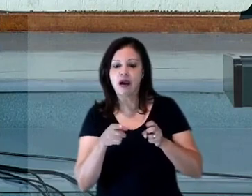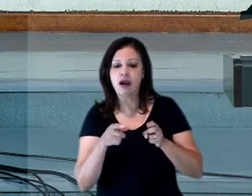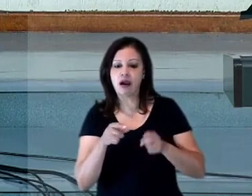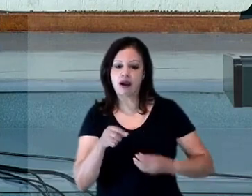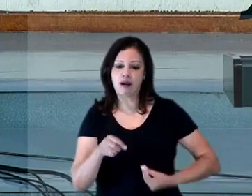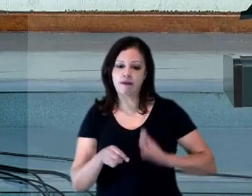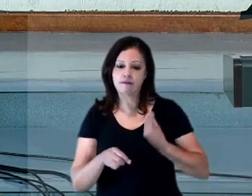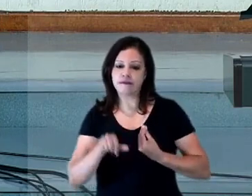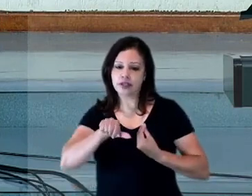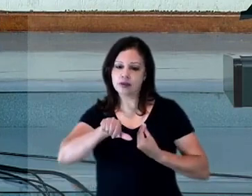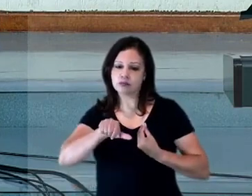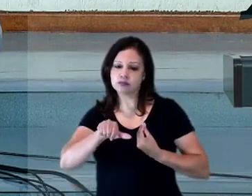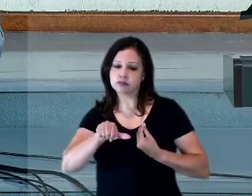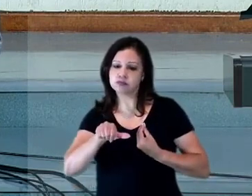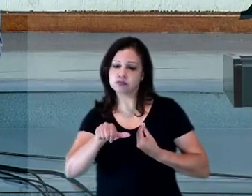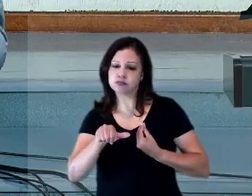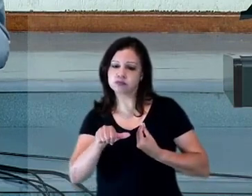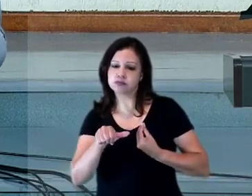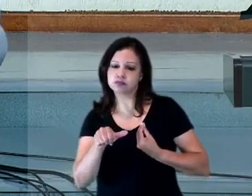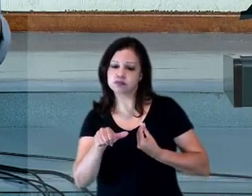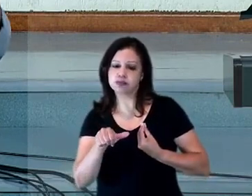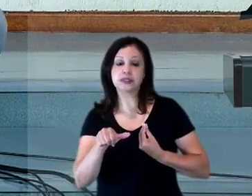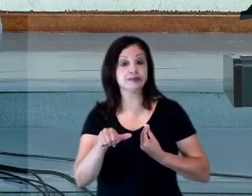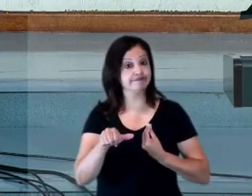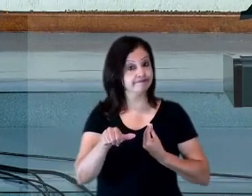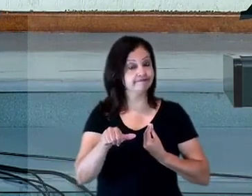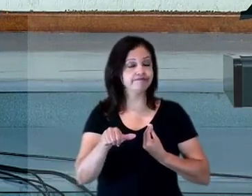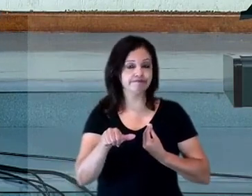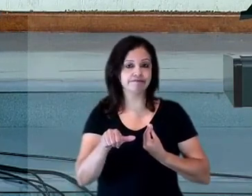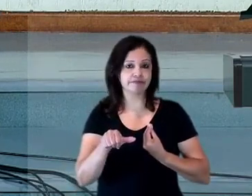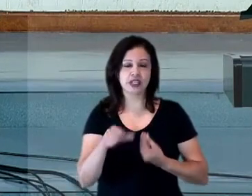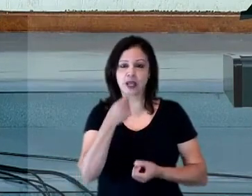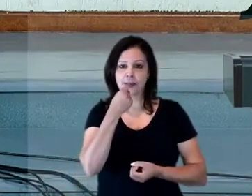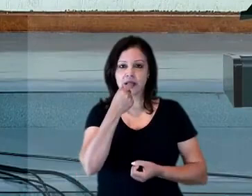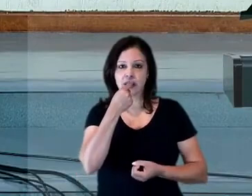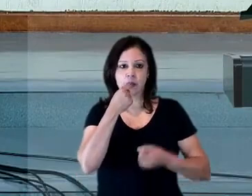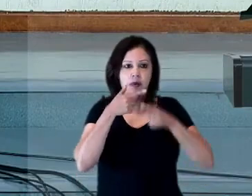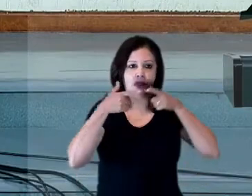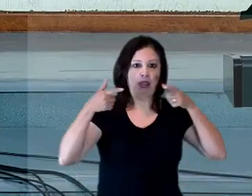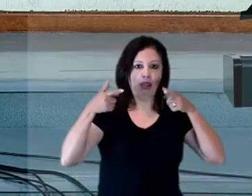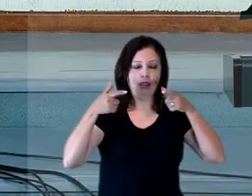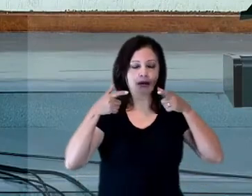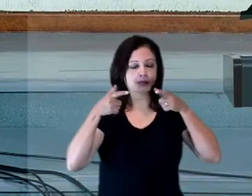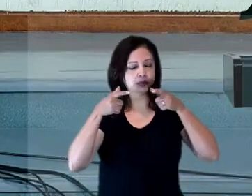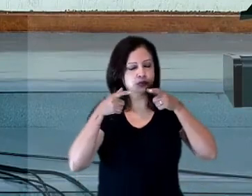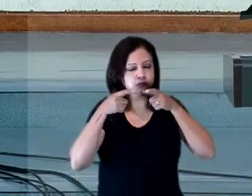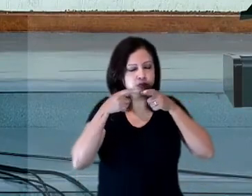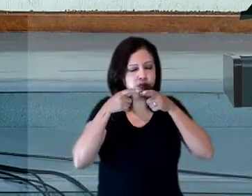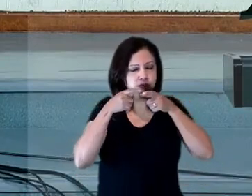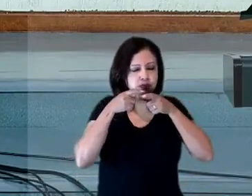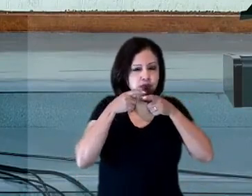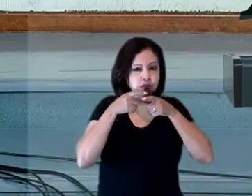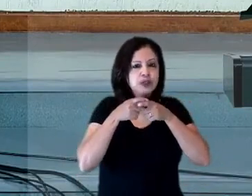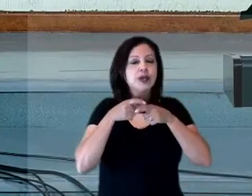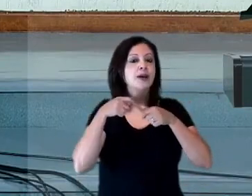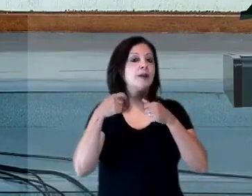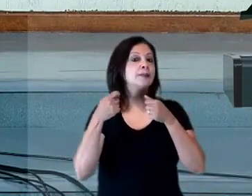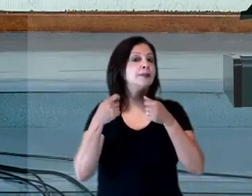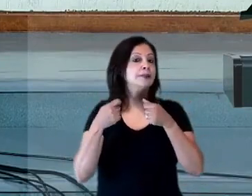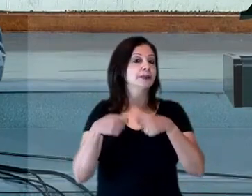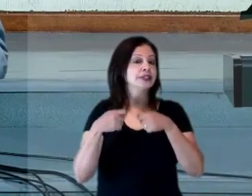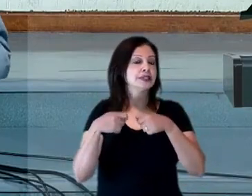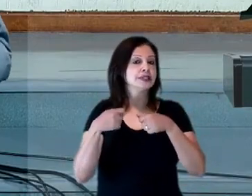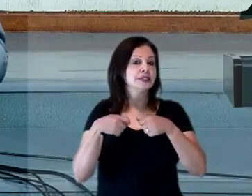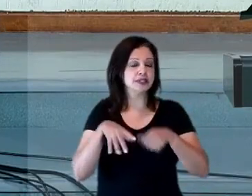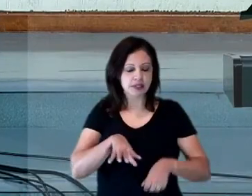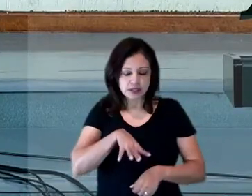estímulos, e o objetivo nos próximos dias é estar diminuindo o medicamento, para que então ele possa passar a respirar pelos seus